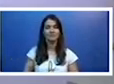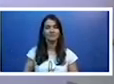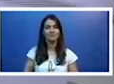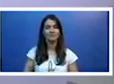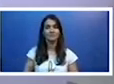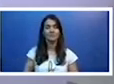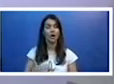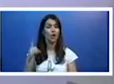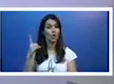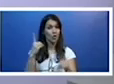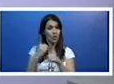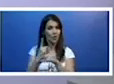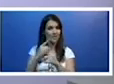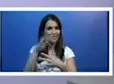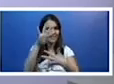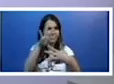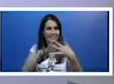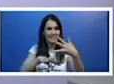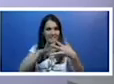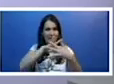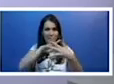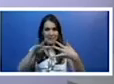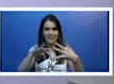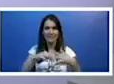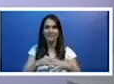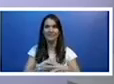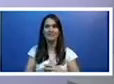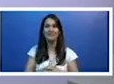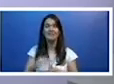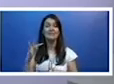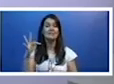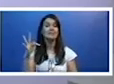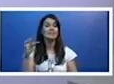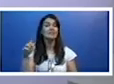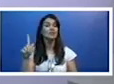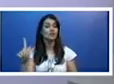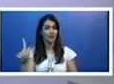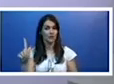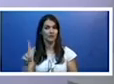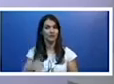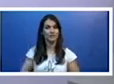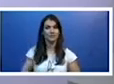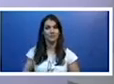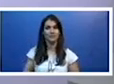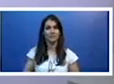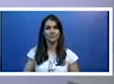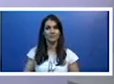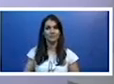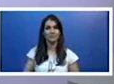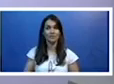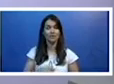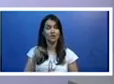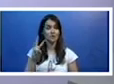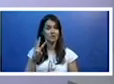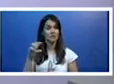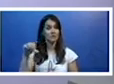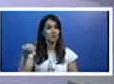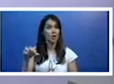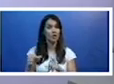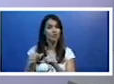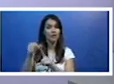Vou me encontrar na tabelinha. Tangente de 39 graus, dá 0,810.